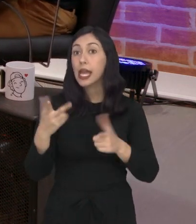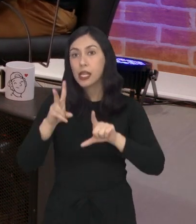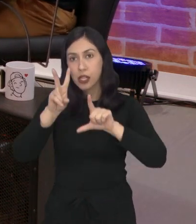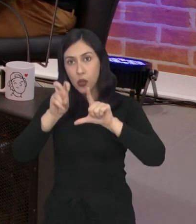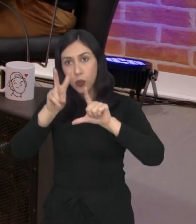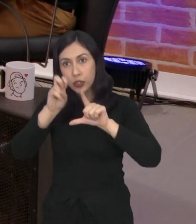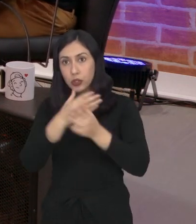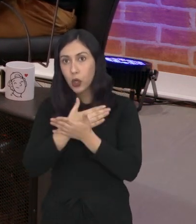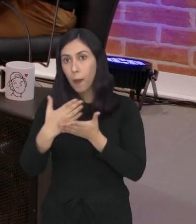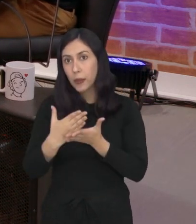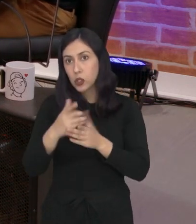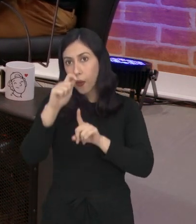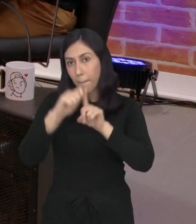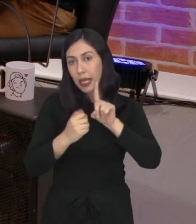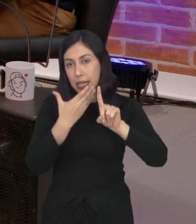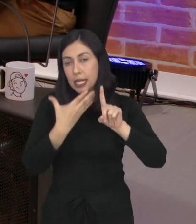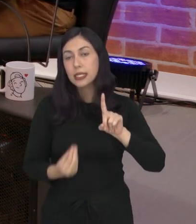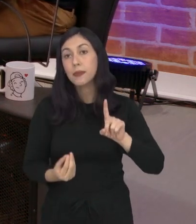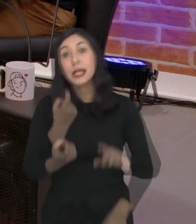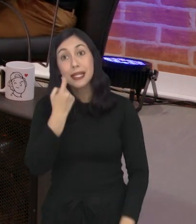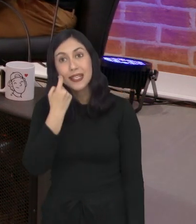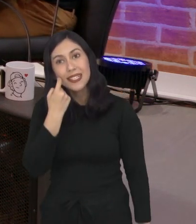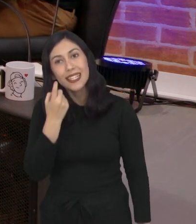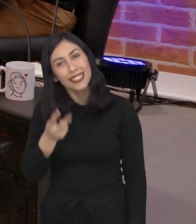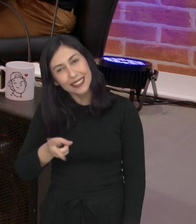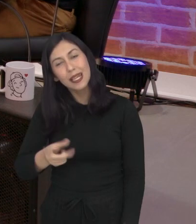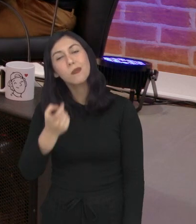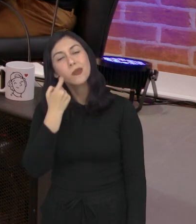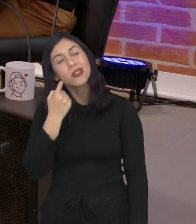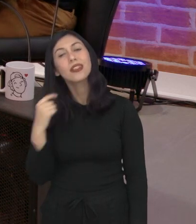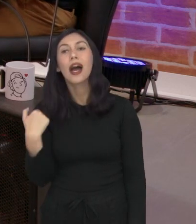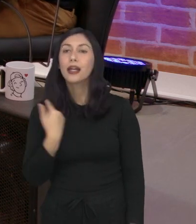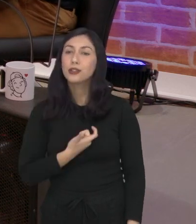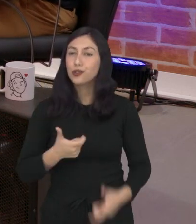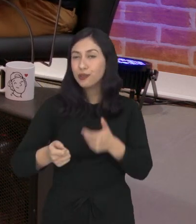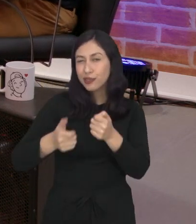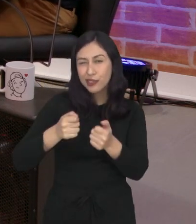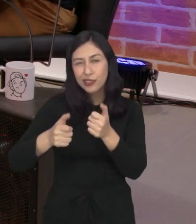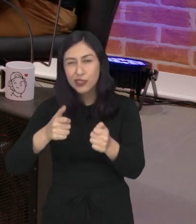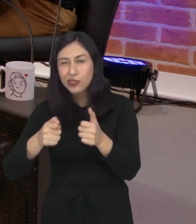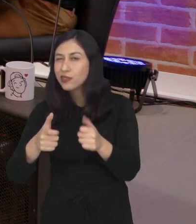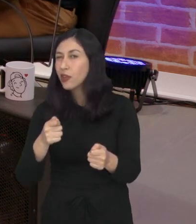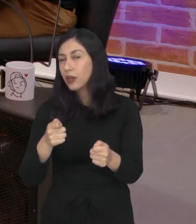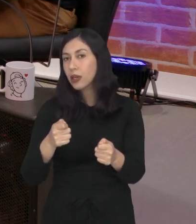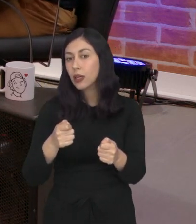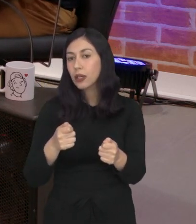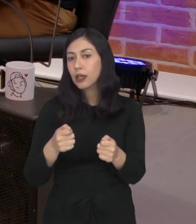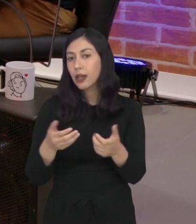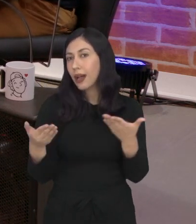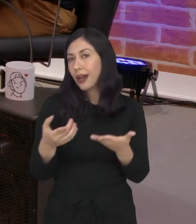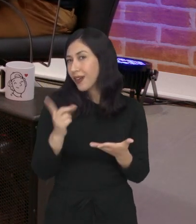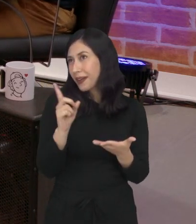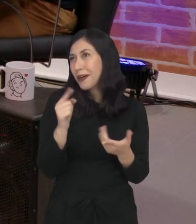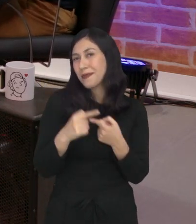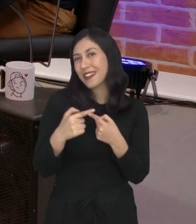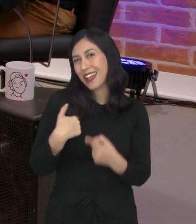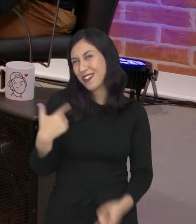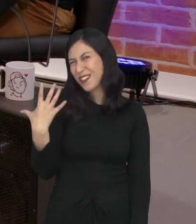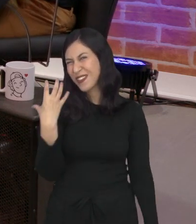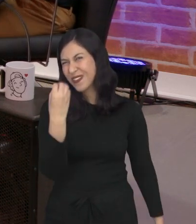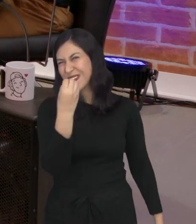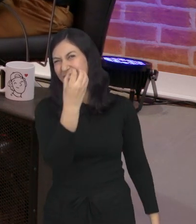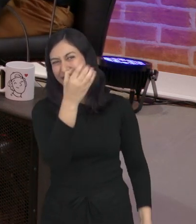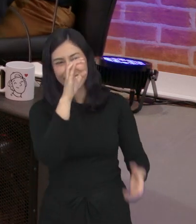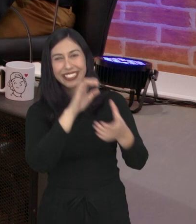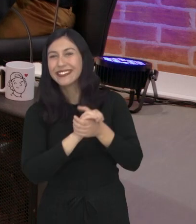agora em dezembro, toda sexta-feira à noite, quando a gente para jogar, não nessa sexta-feira, né, porque eu tenho que viajar pra Lua de Mel, mas